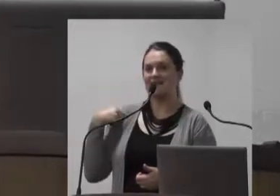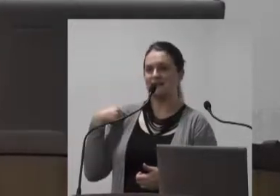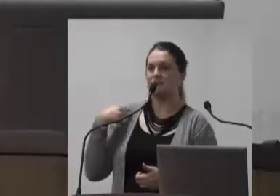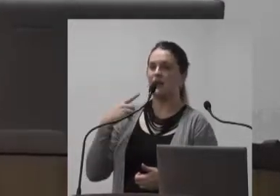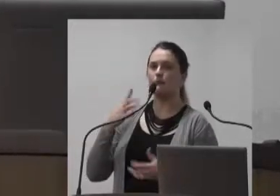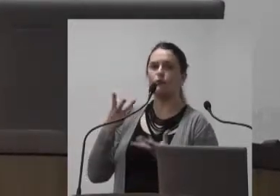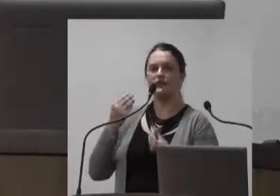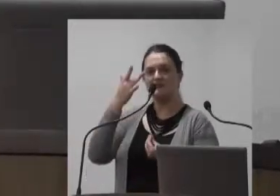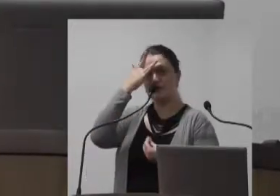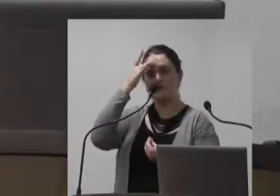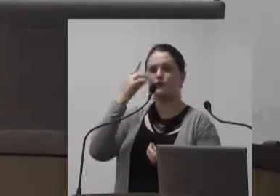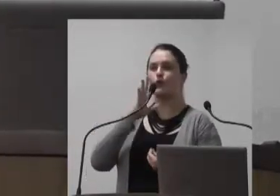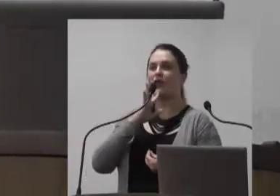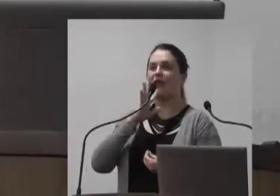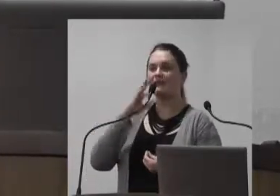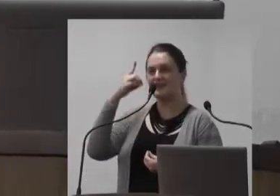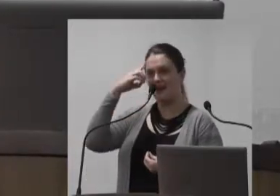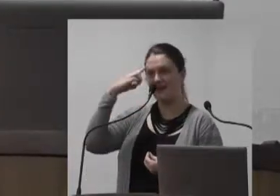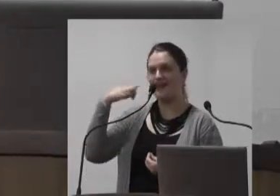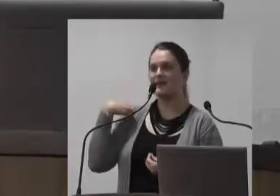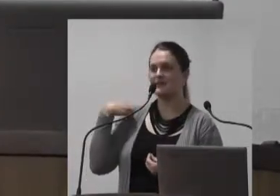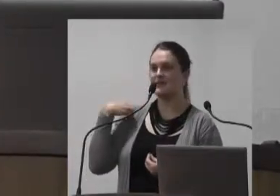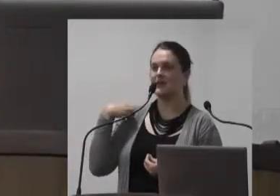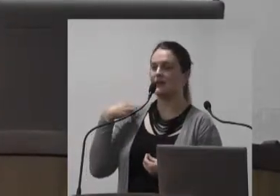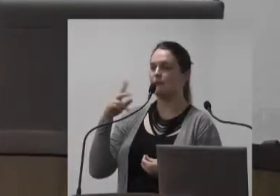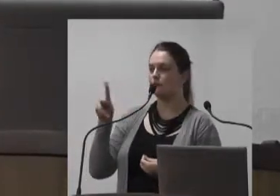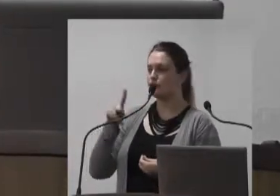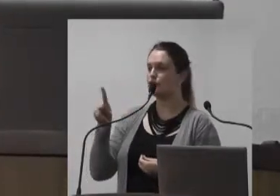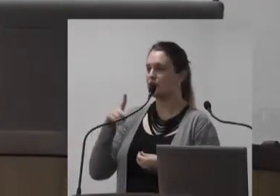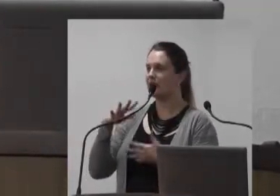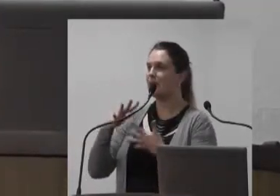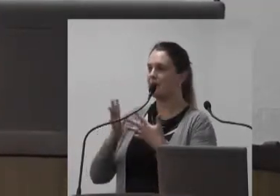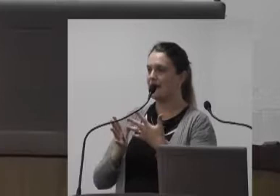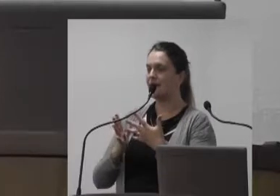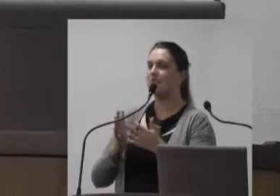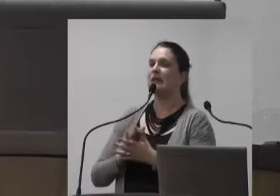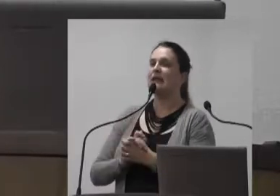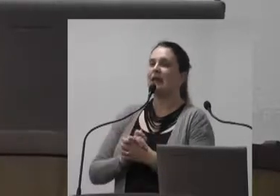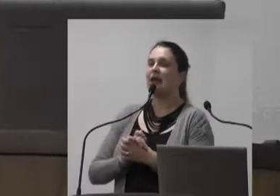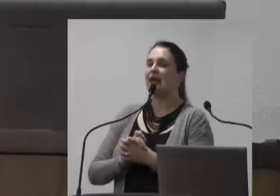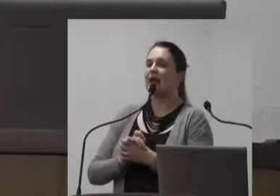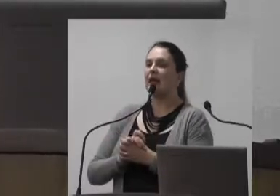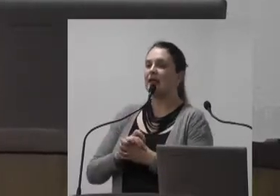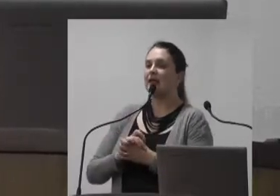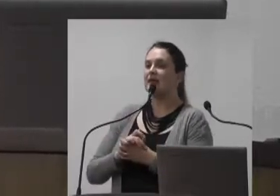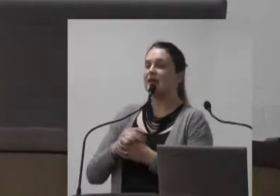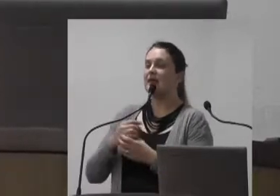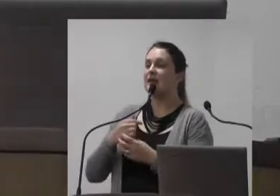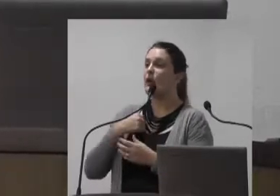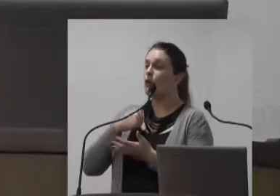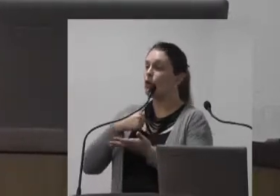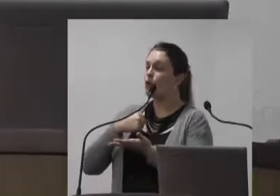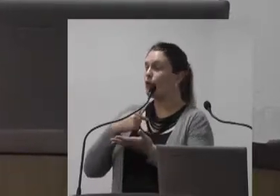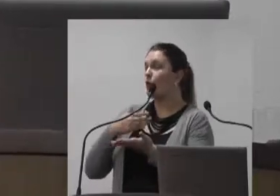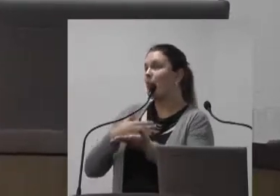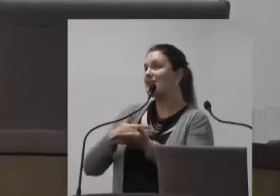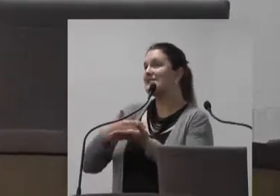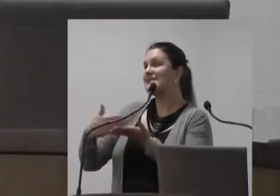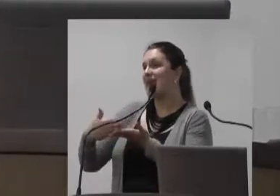a Daisy, né? Muitas pessoas conhecem a Daisy, né? Ela é professora também. E